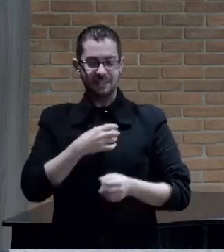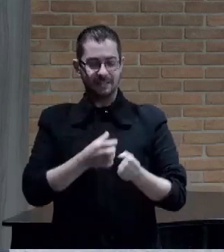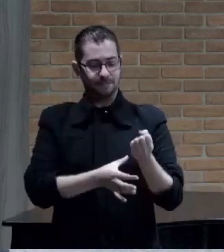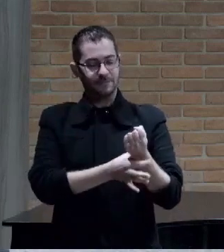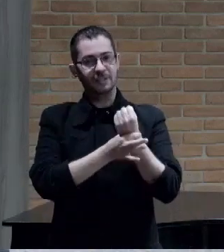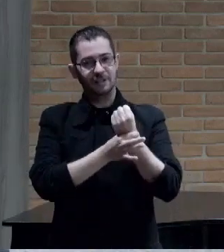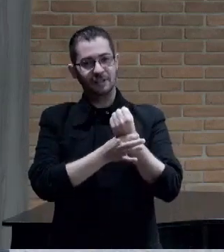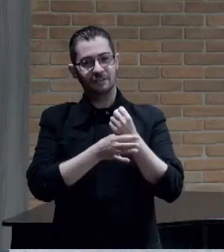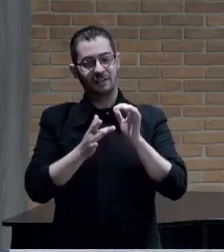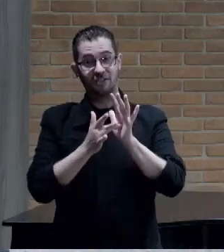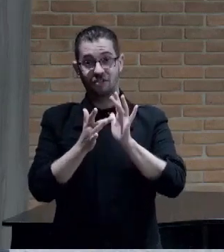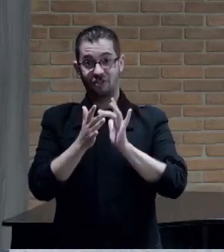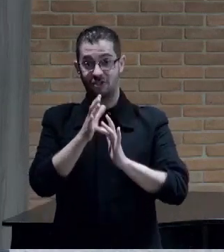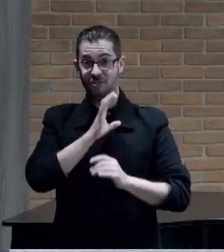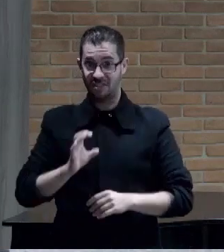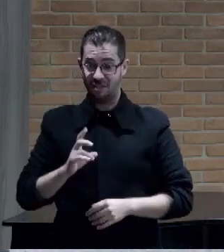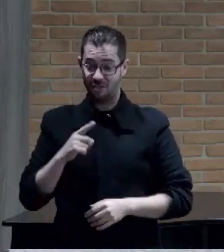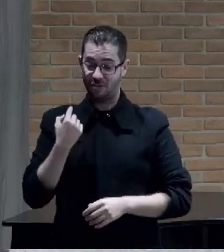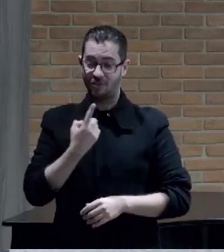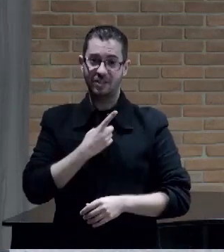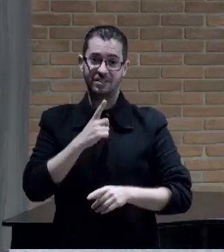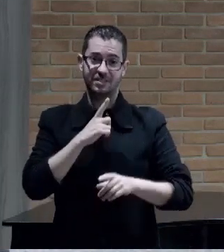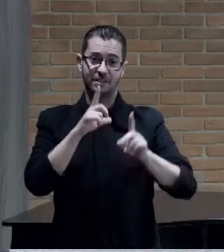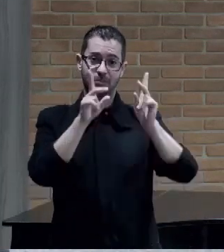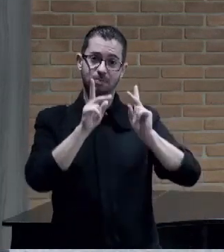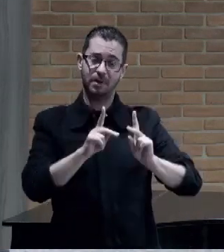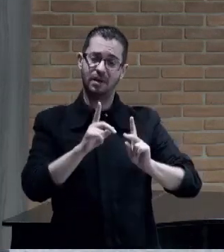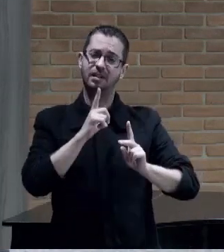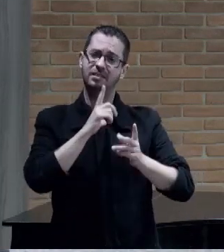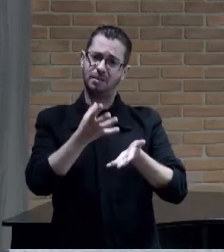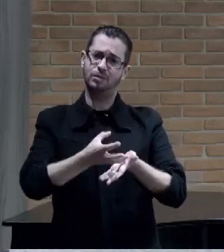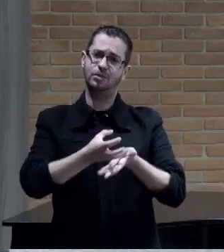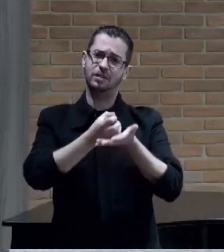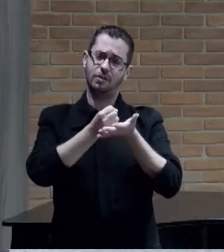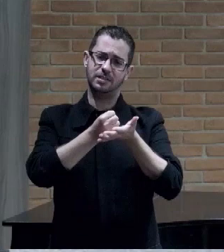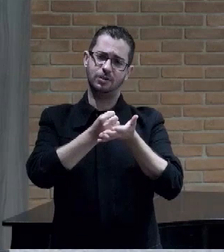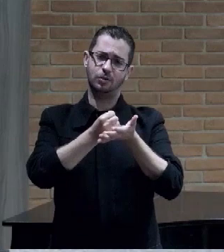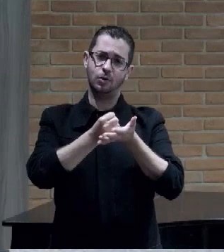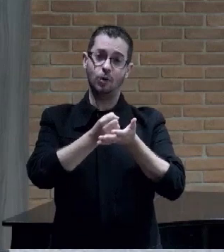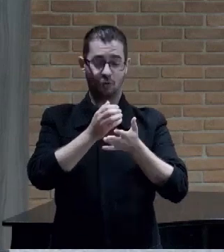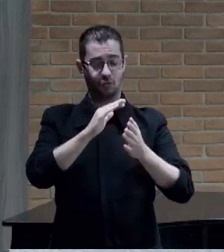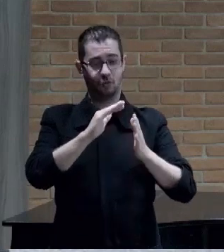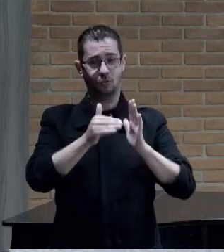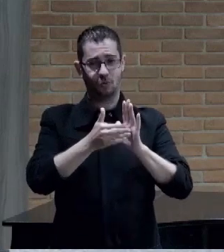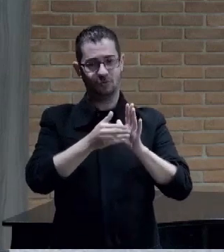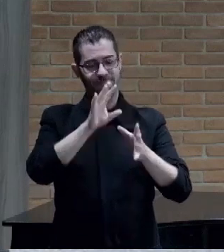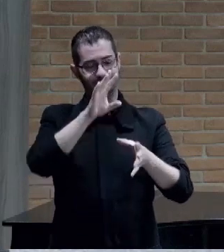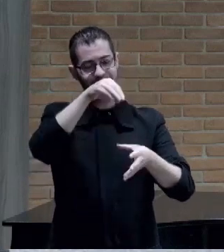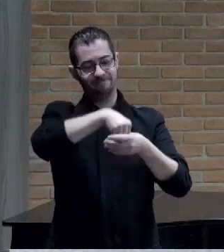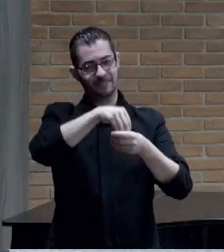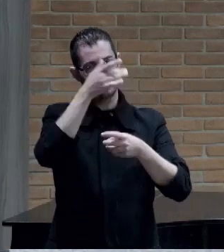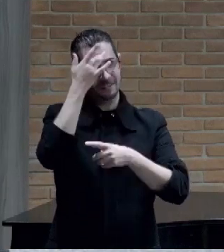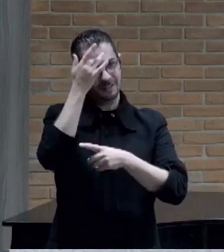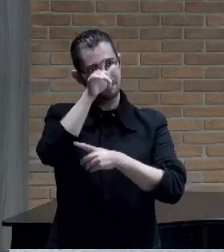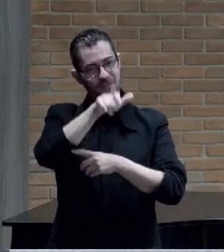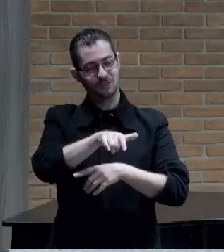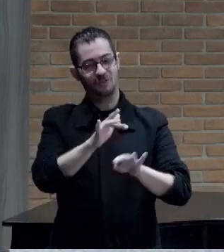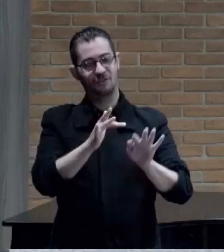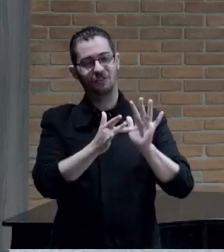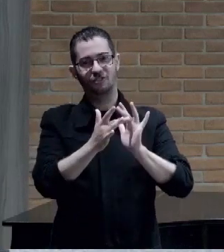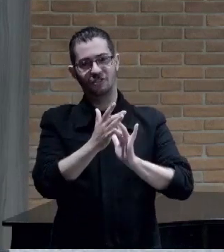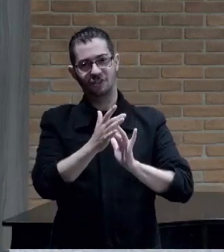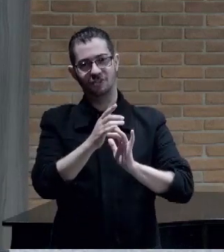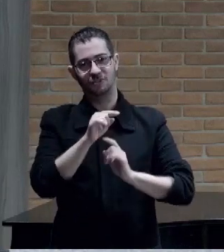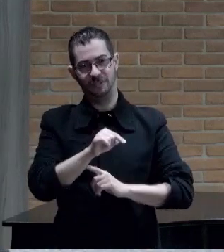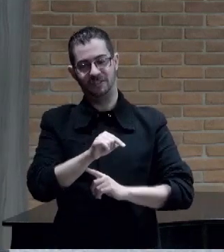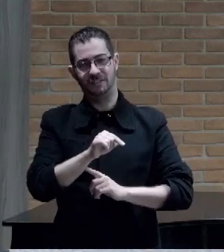nós encontramos paz, em Cristo nós temos salvação. Tudo isso, na verdade, quando nós falamos nesses termos, nós